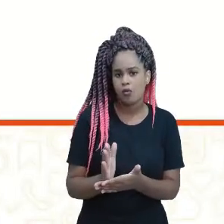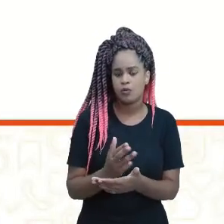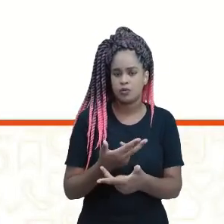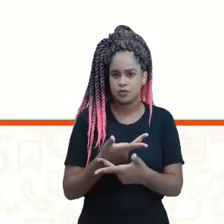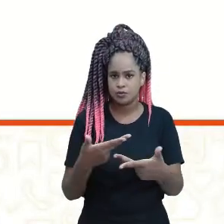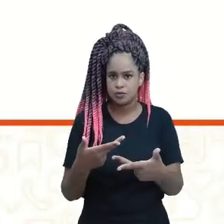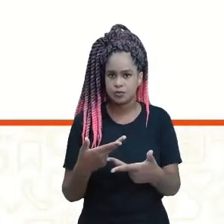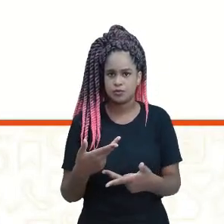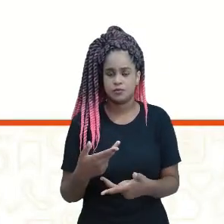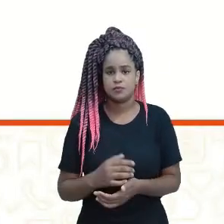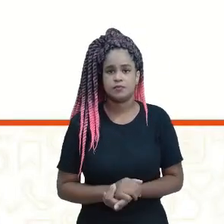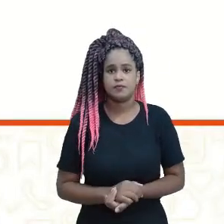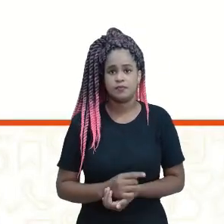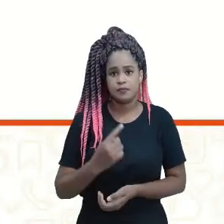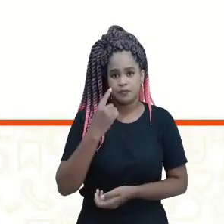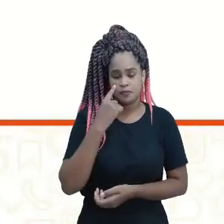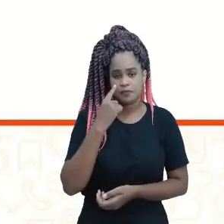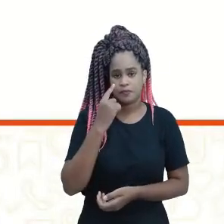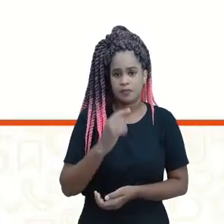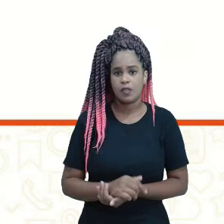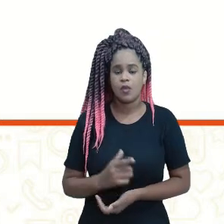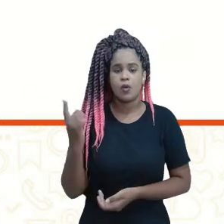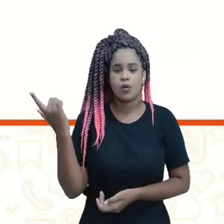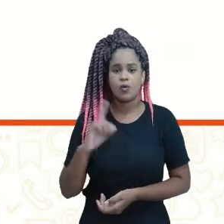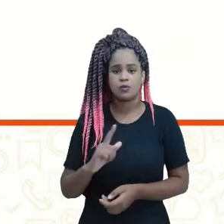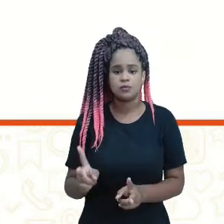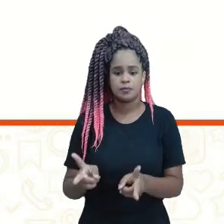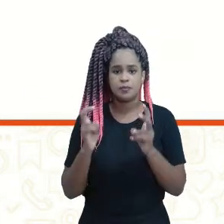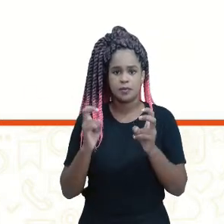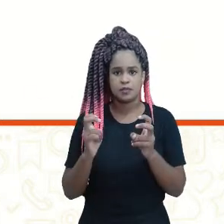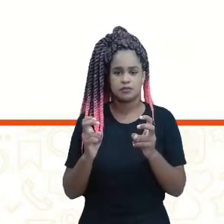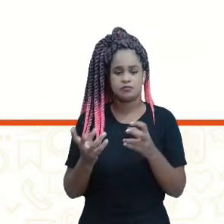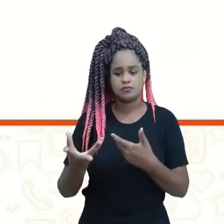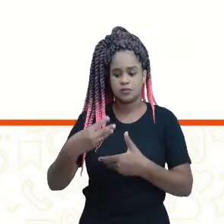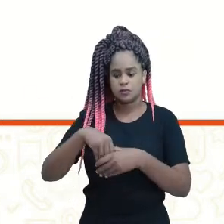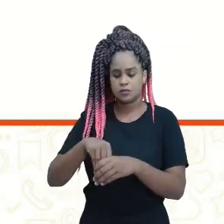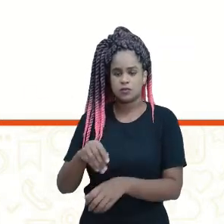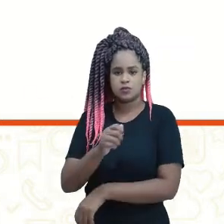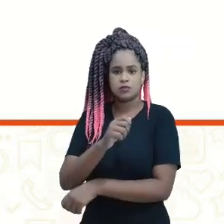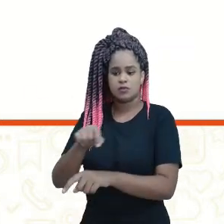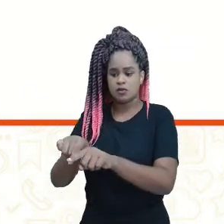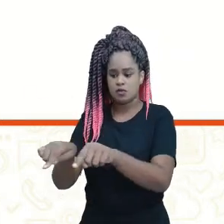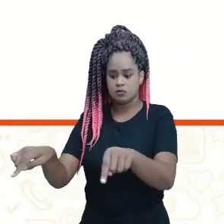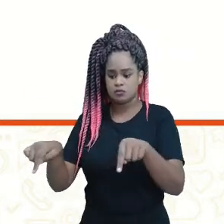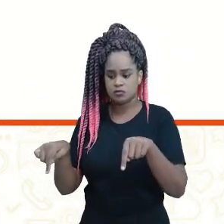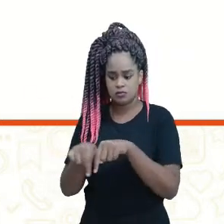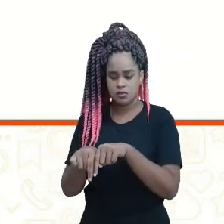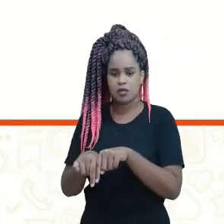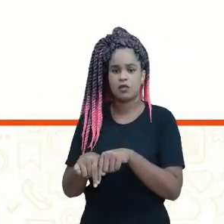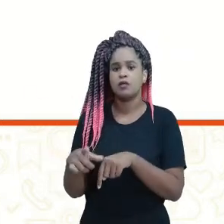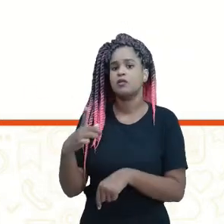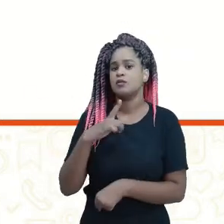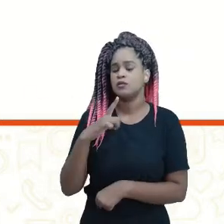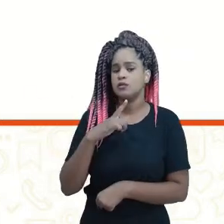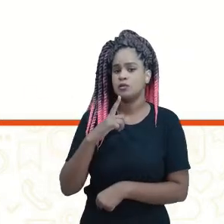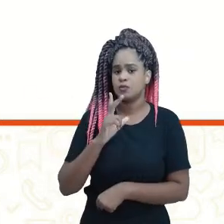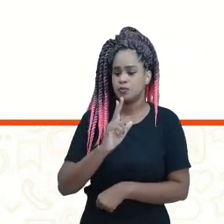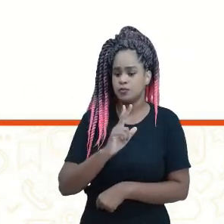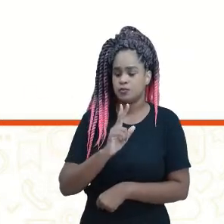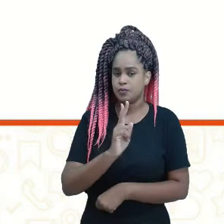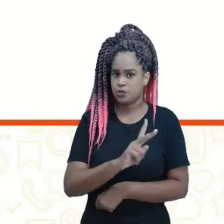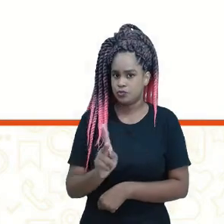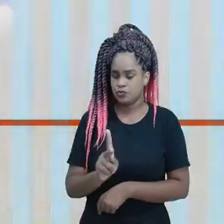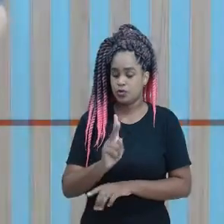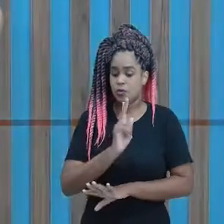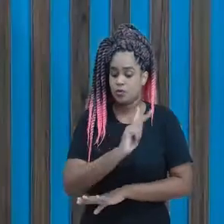estudante e familiares em sinais. Então, esse estudante surdo na sala, o professor ele já vai ter um trabalho direcionado.